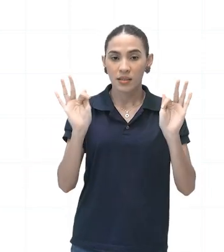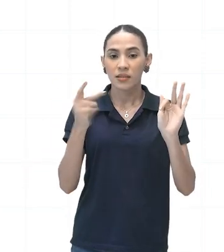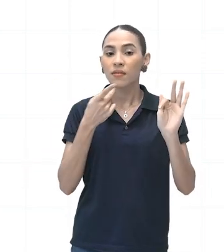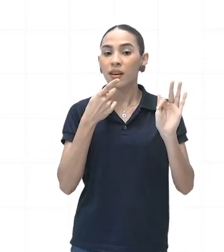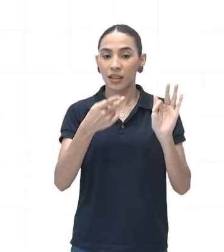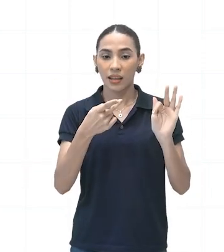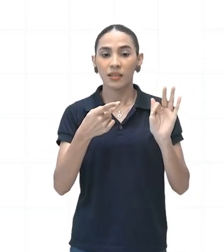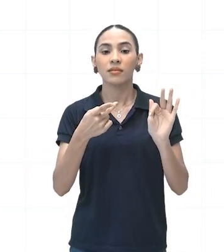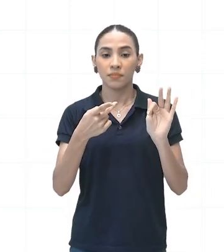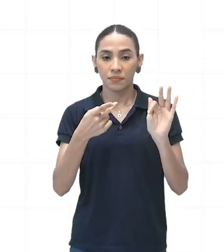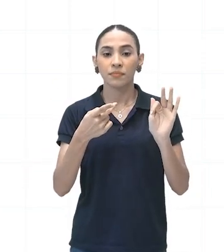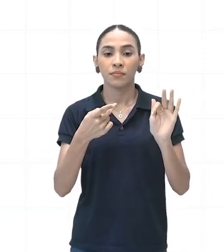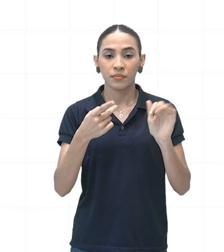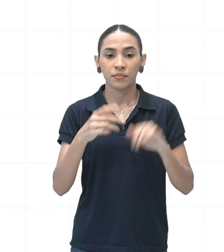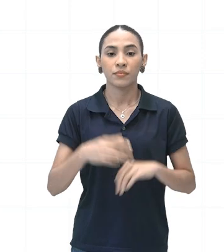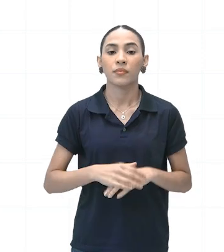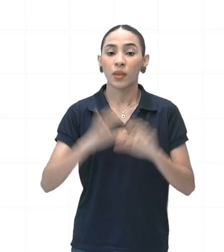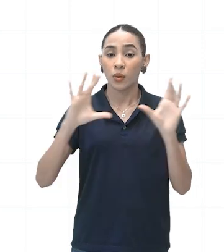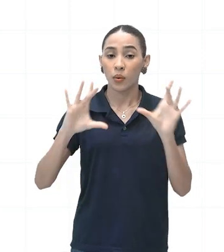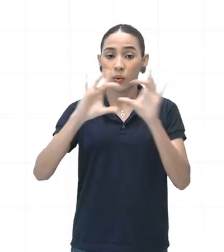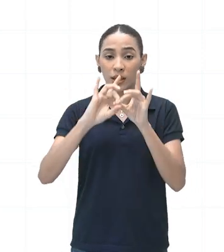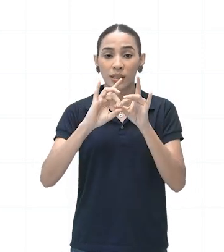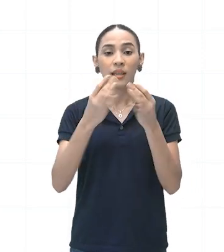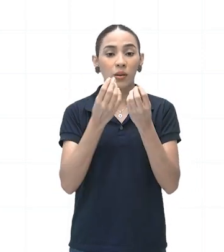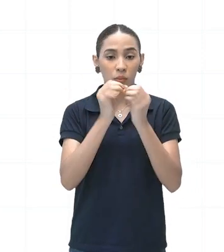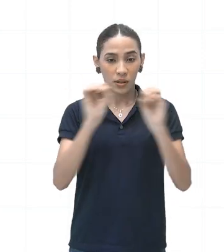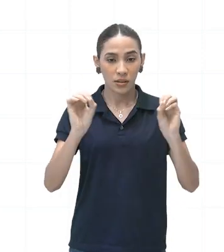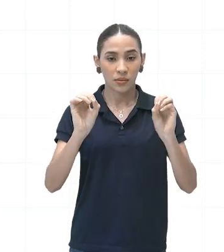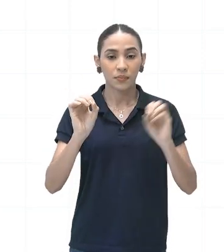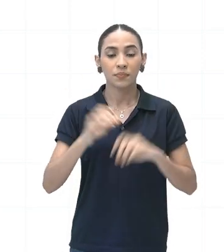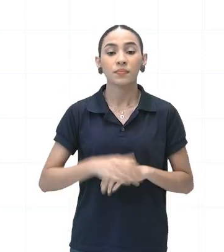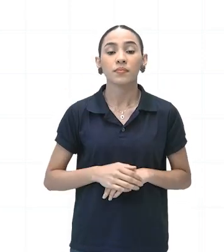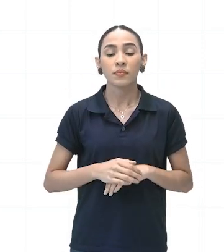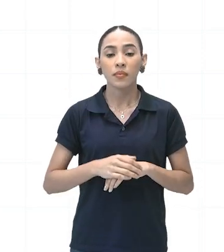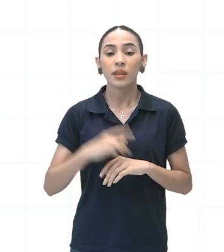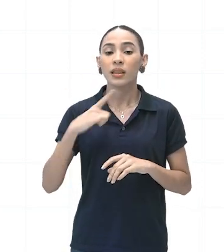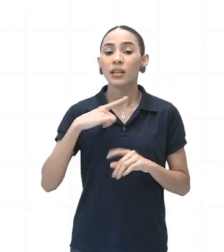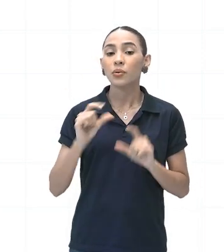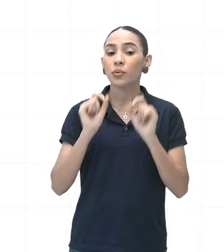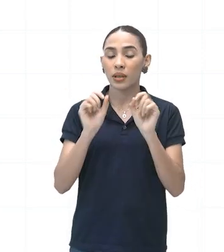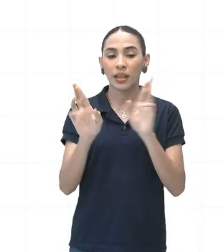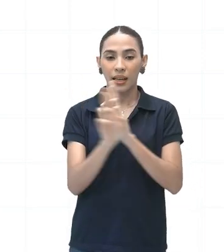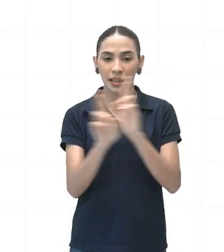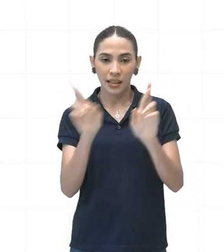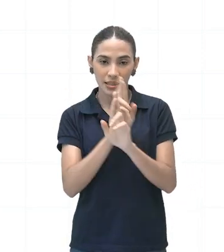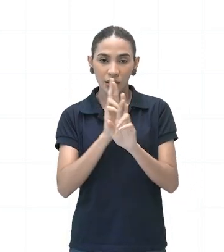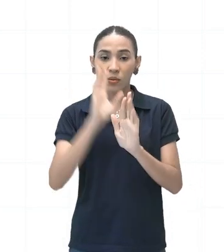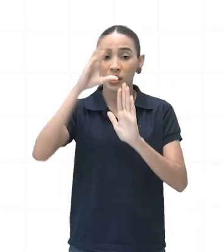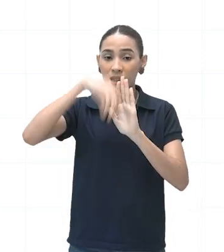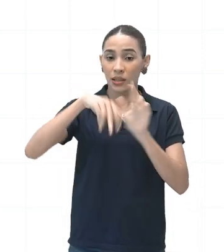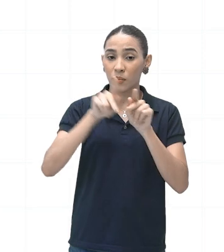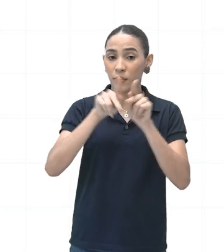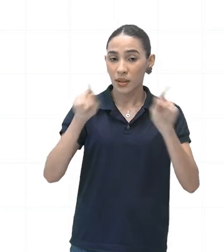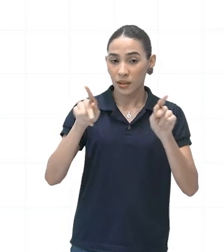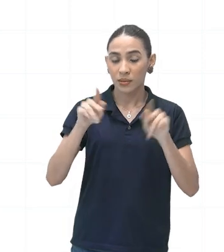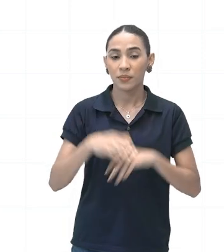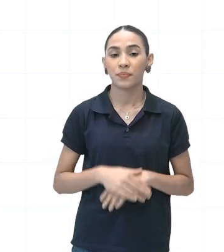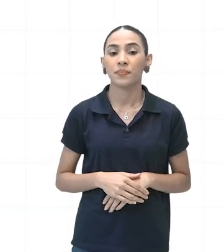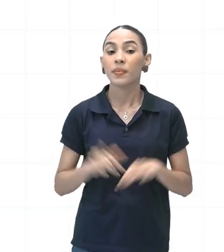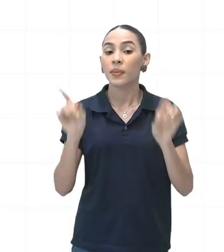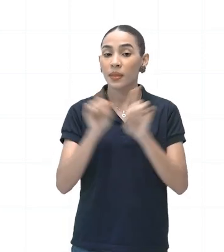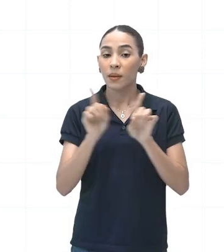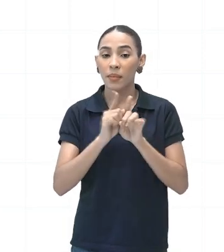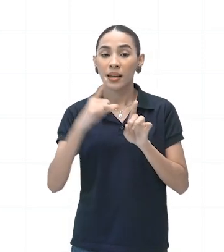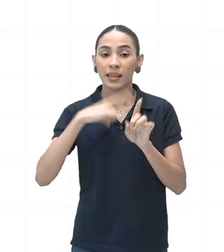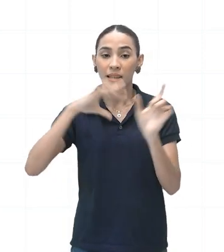dito. Essas orações estão conectadas, gerando então essa relação dentro do período. Também temos